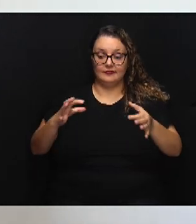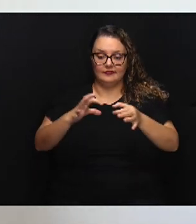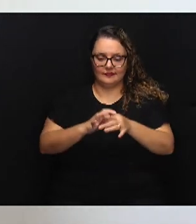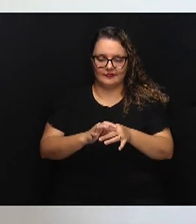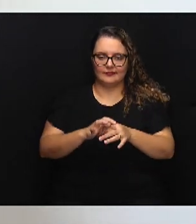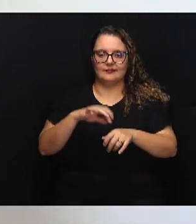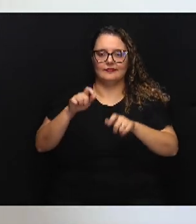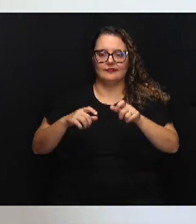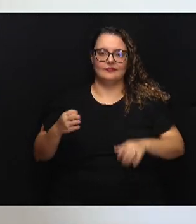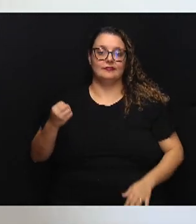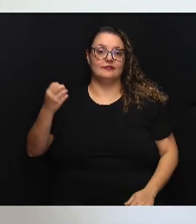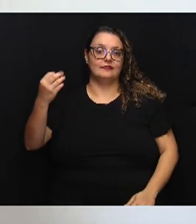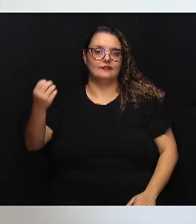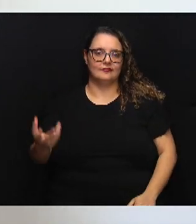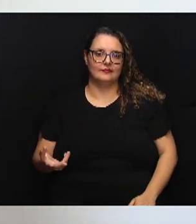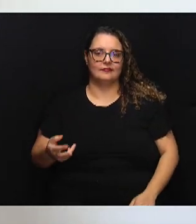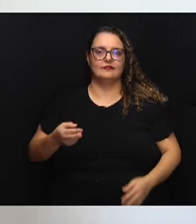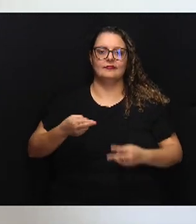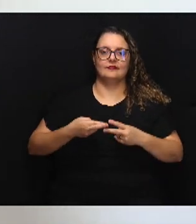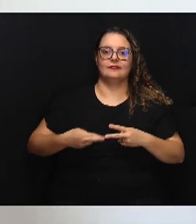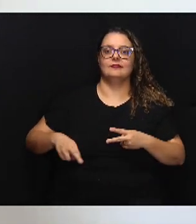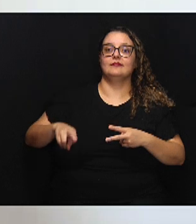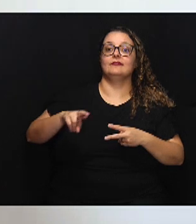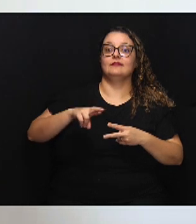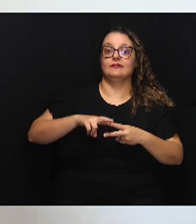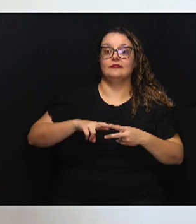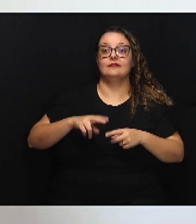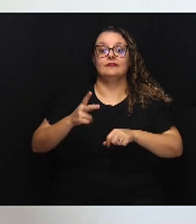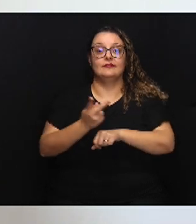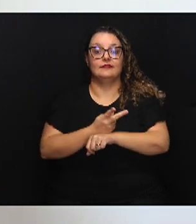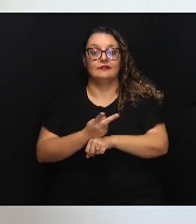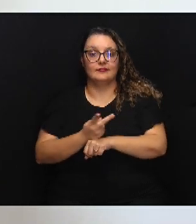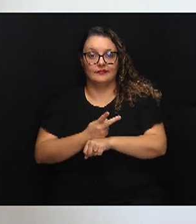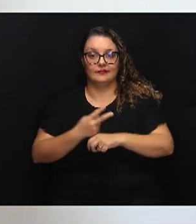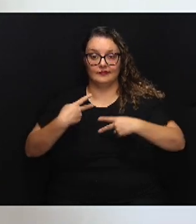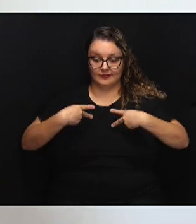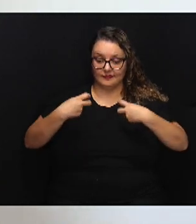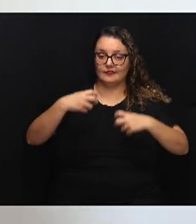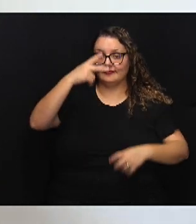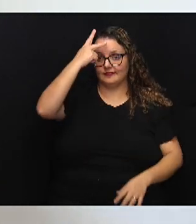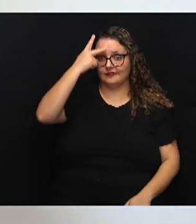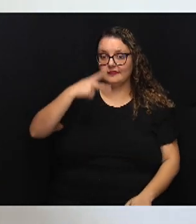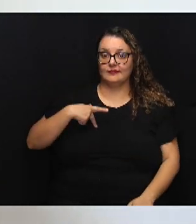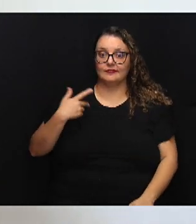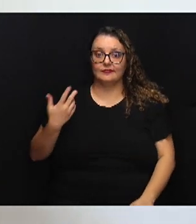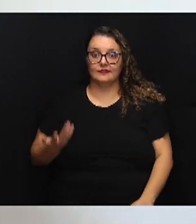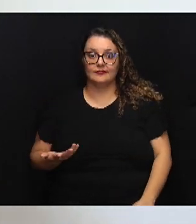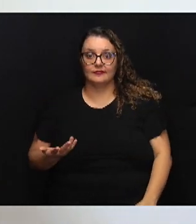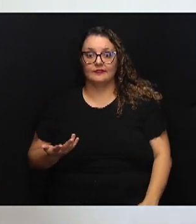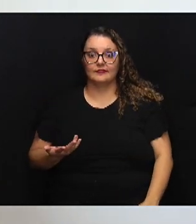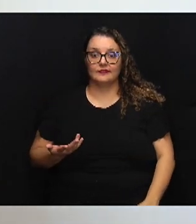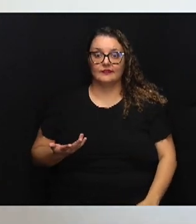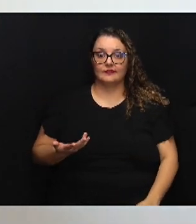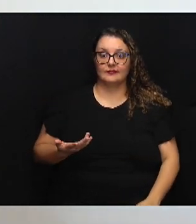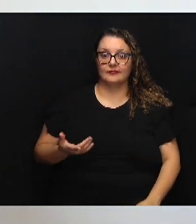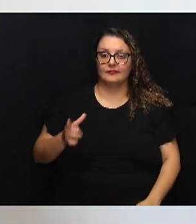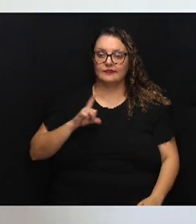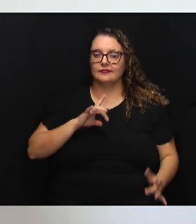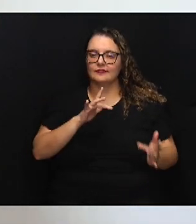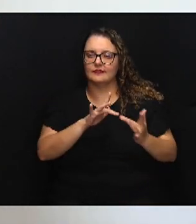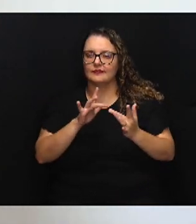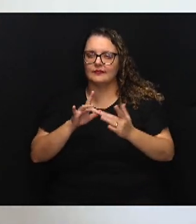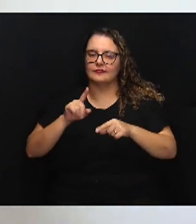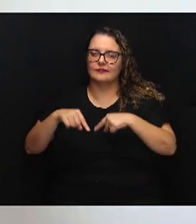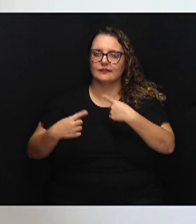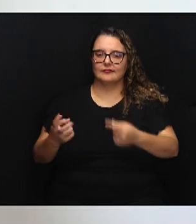usam a viagem como esse recurso de uma busca por autoconhecimento, né? Uma busca de ter contato com